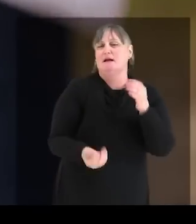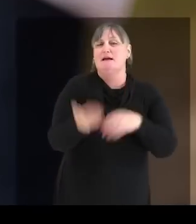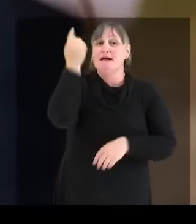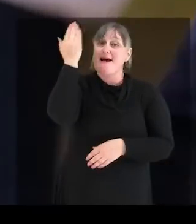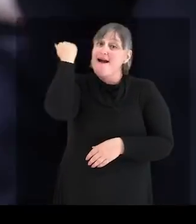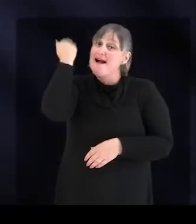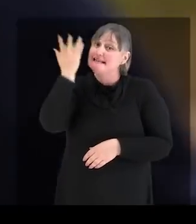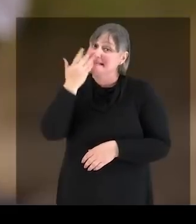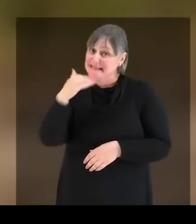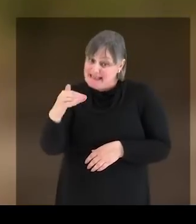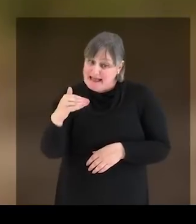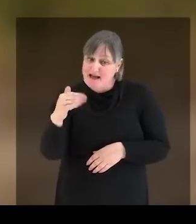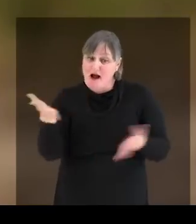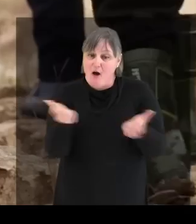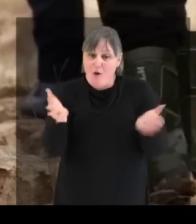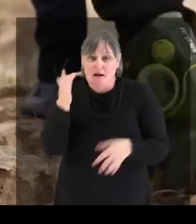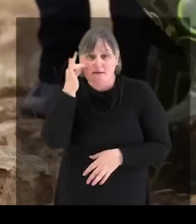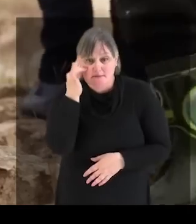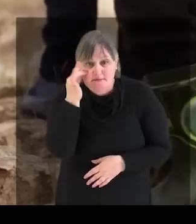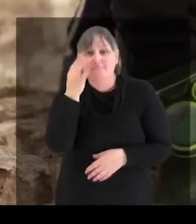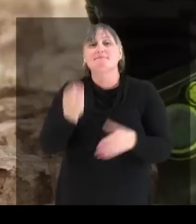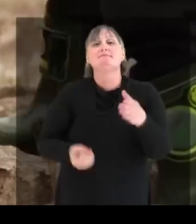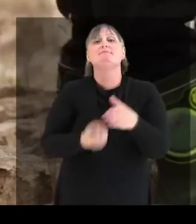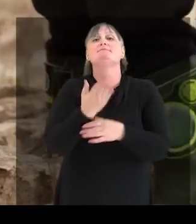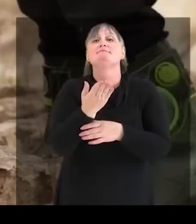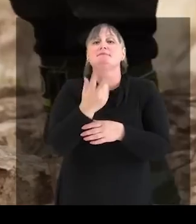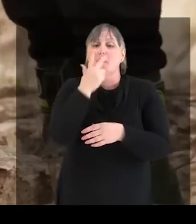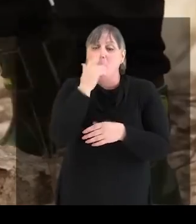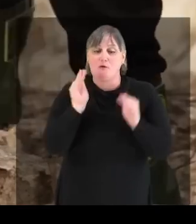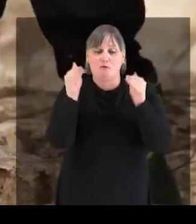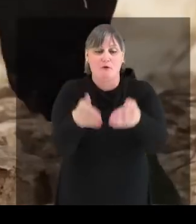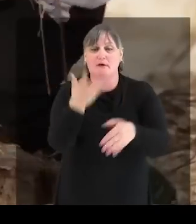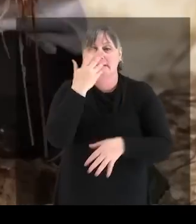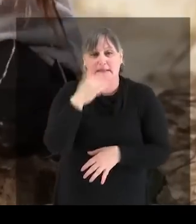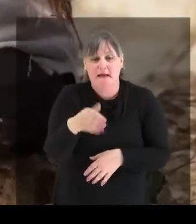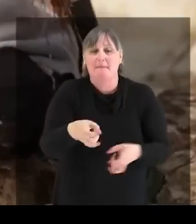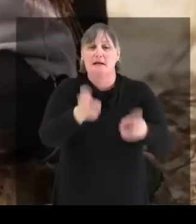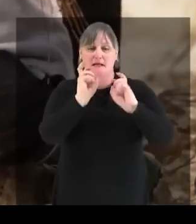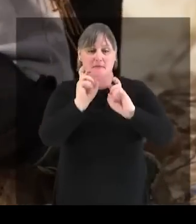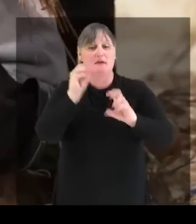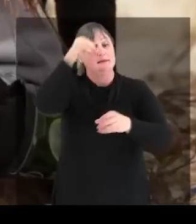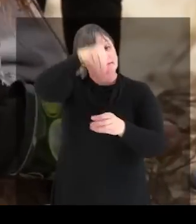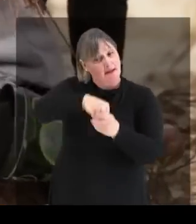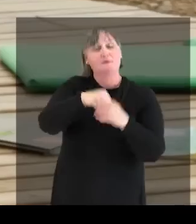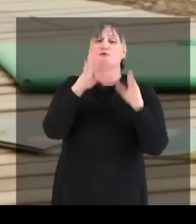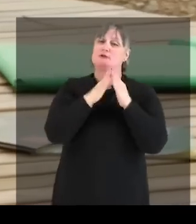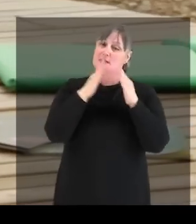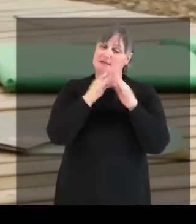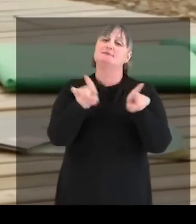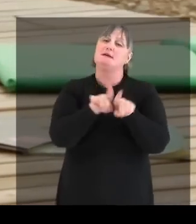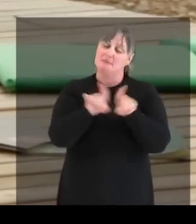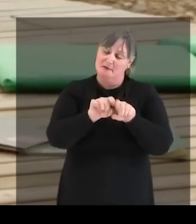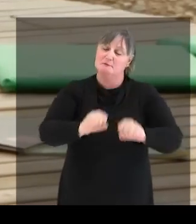quando éramos crianças, trazendo para essa realidade hoje, isso tem um foco direto com as crianças e a gente consegue perceber resultado dentro de